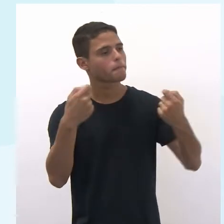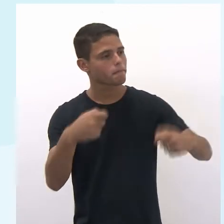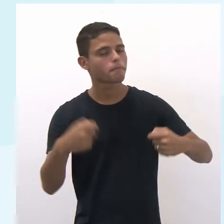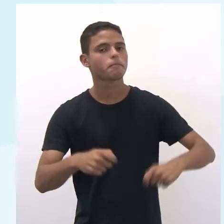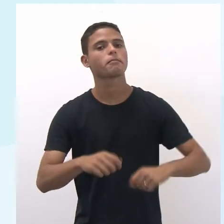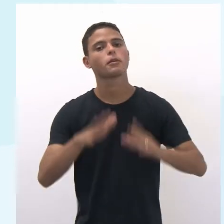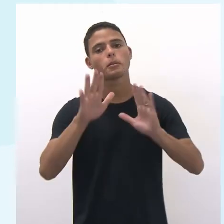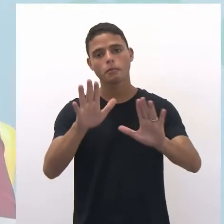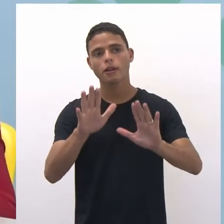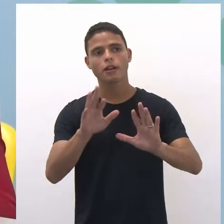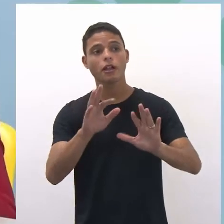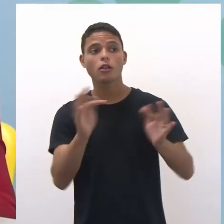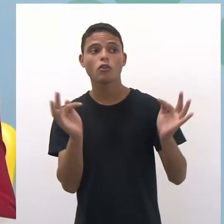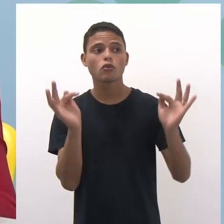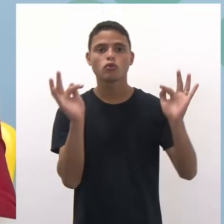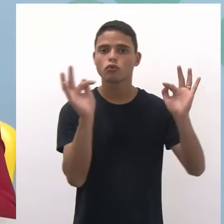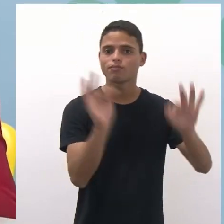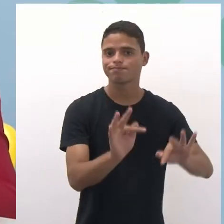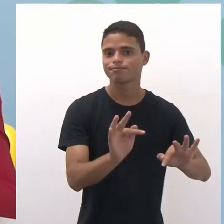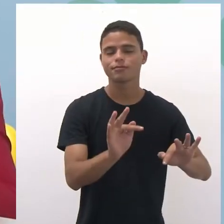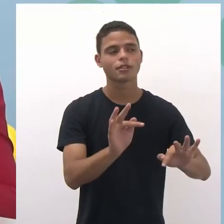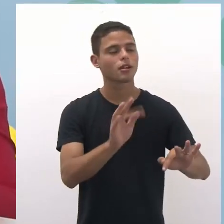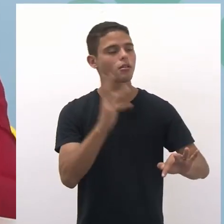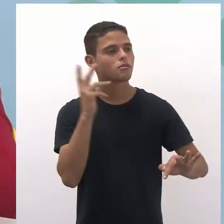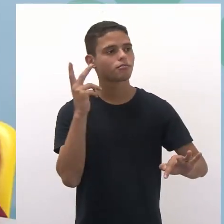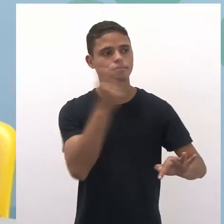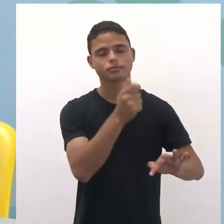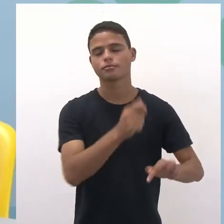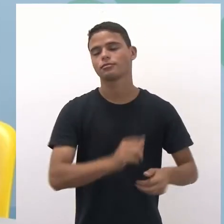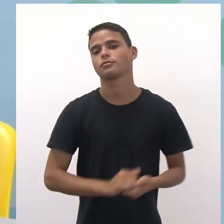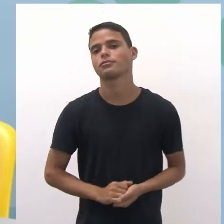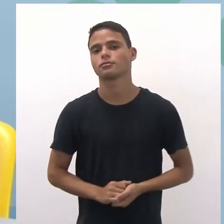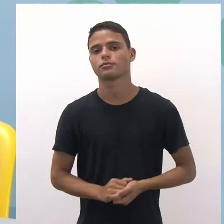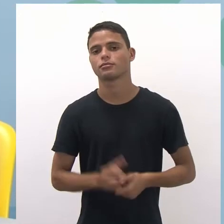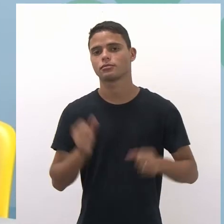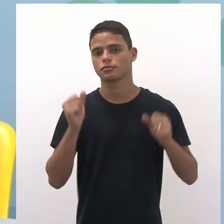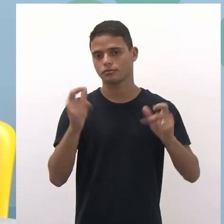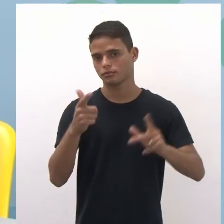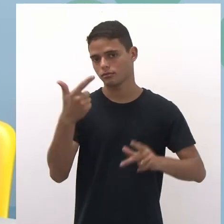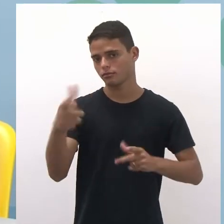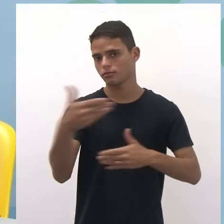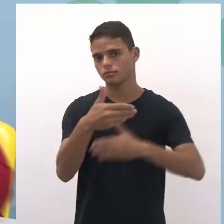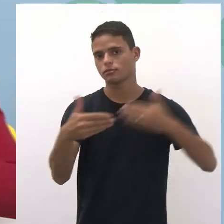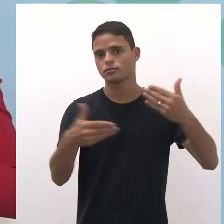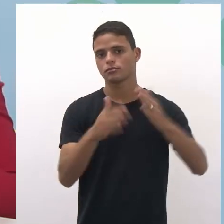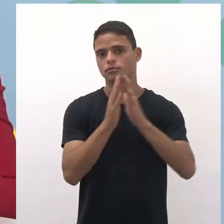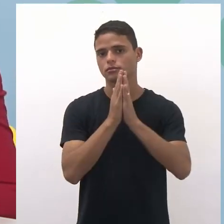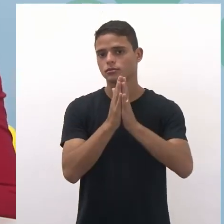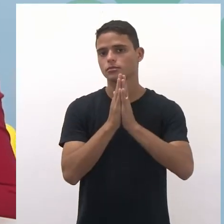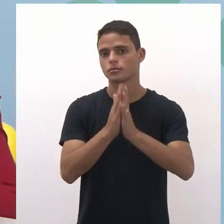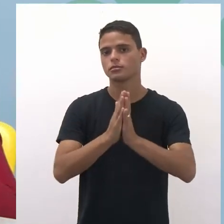o resultado final é muito interessante também, ok? Próximo slide.